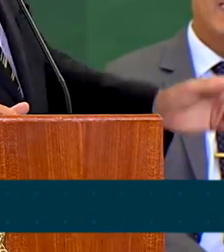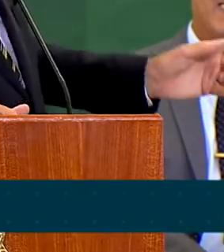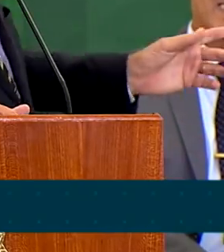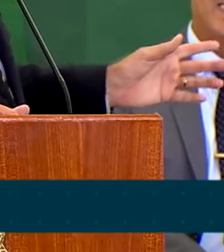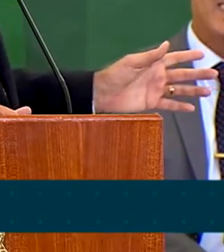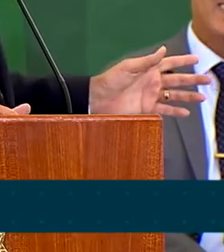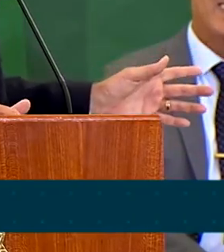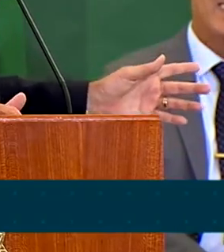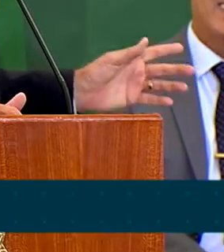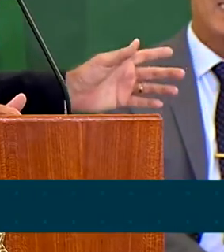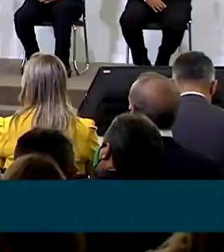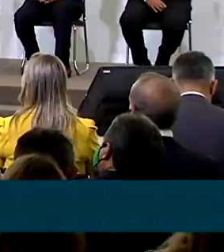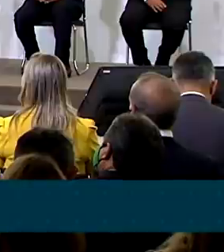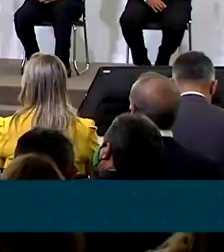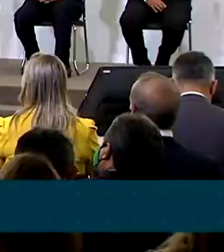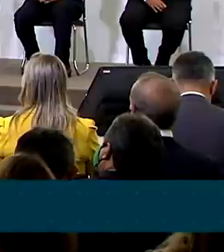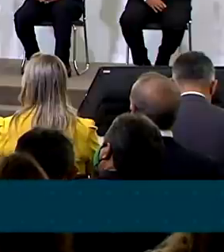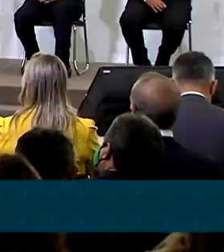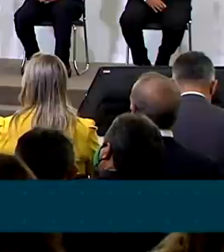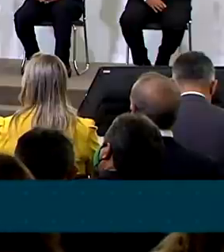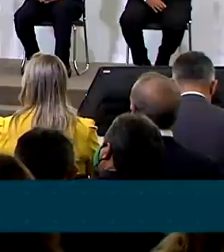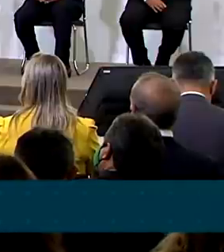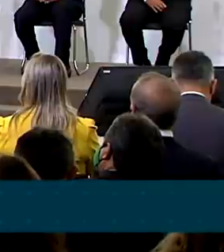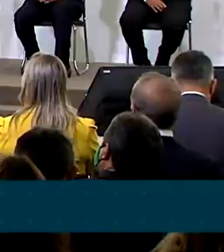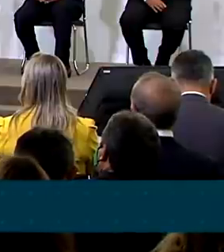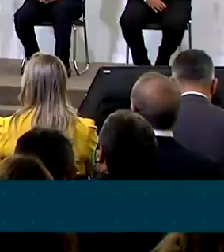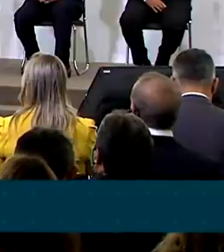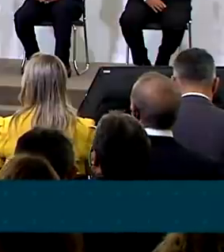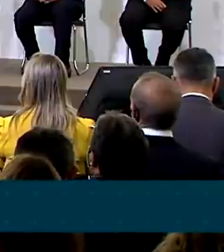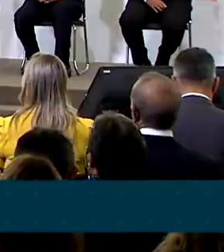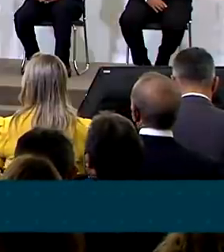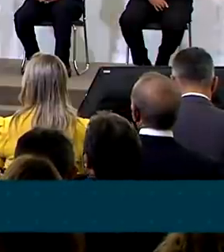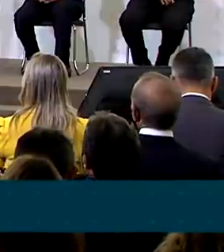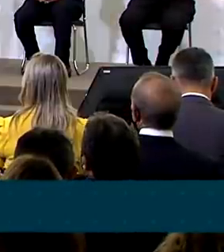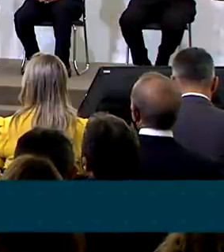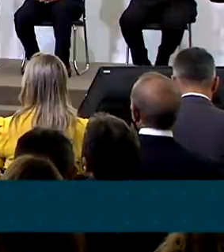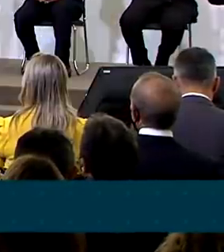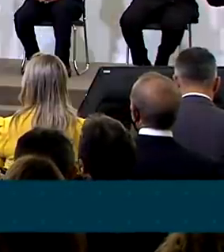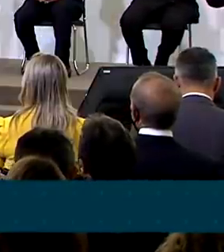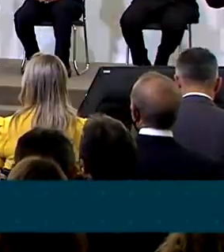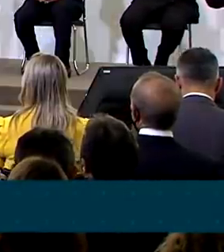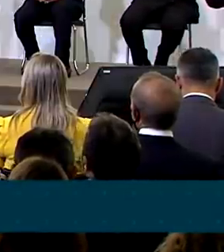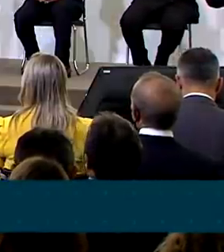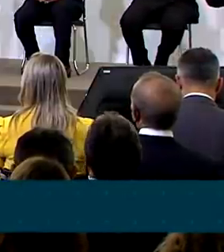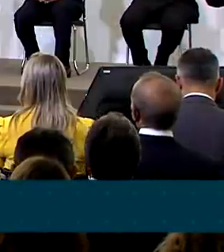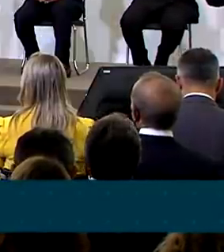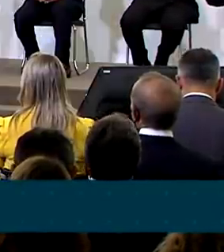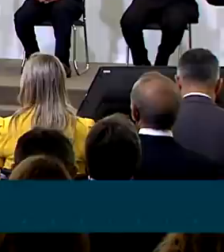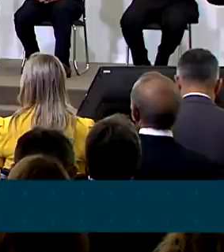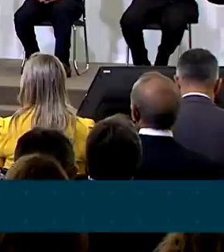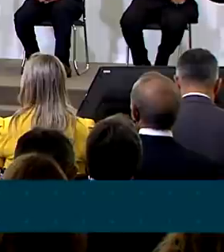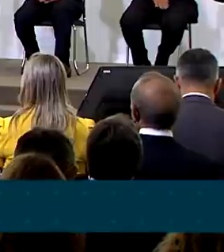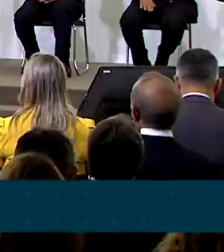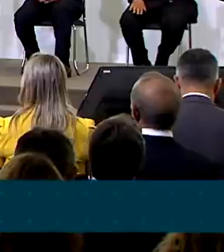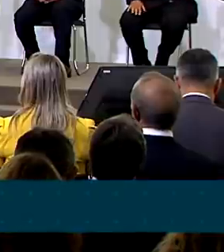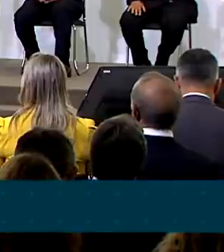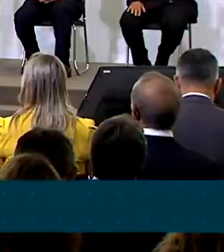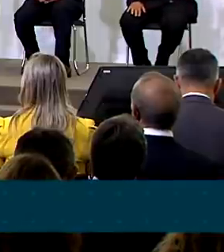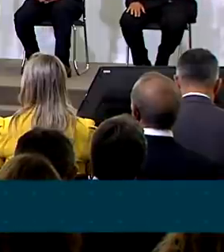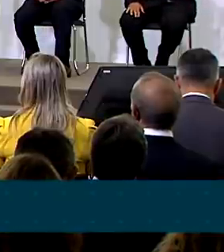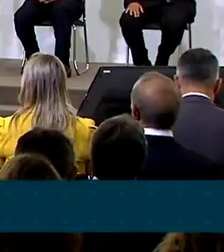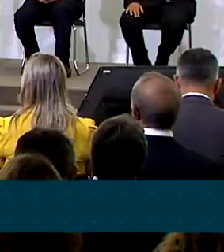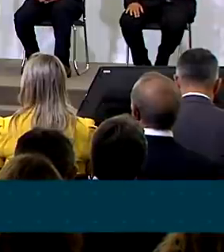Com o parlamento, em grande parte, colaborando na votação de projetos que possam realmente mostrar que nós temos